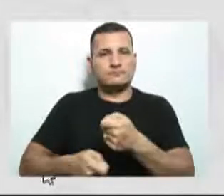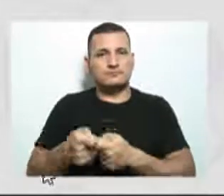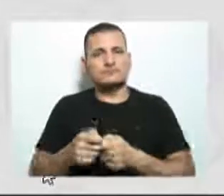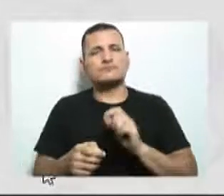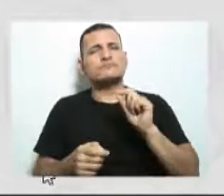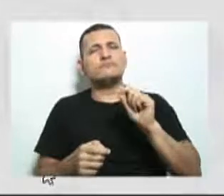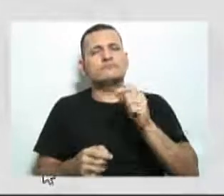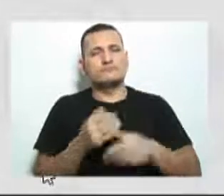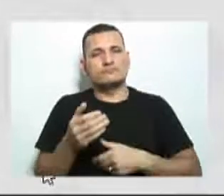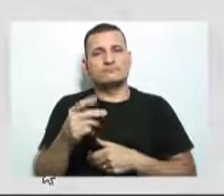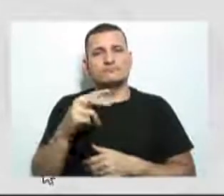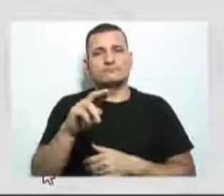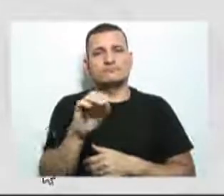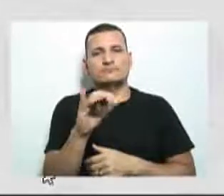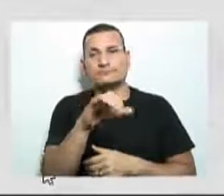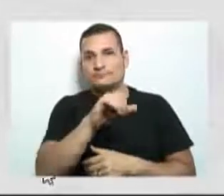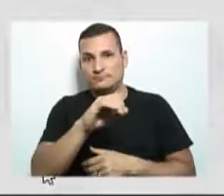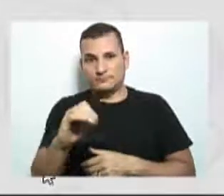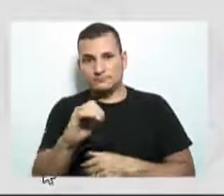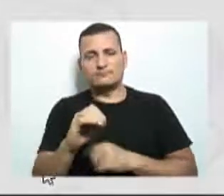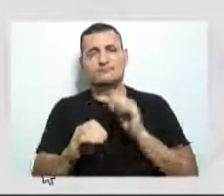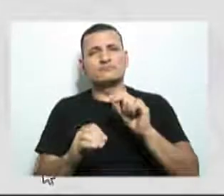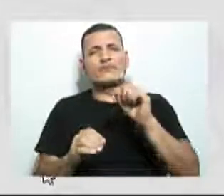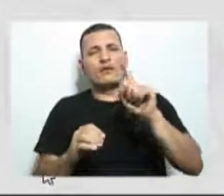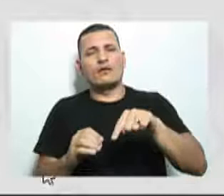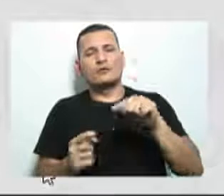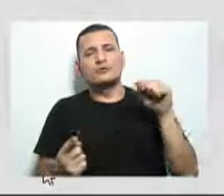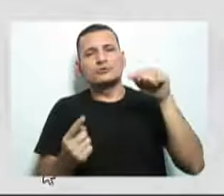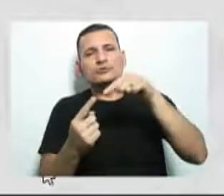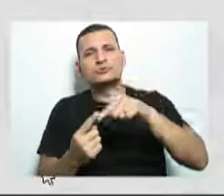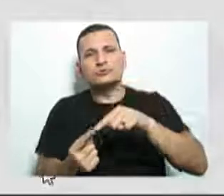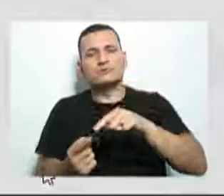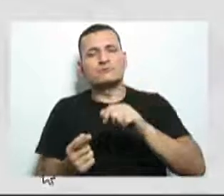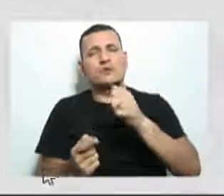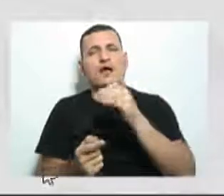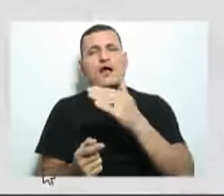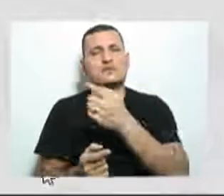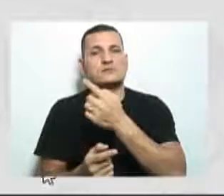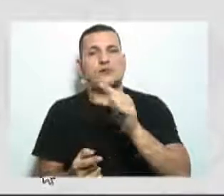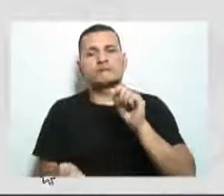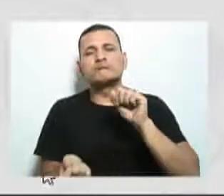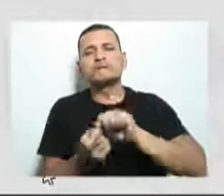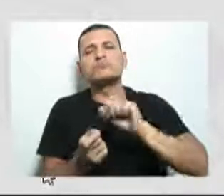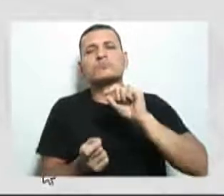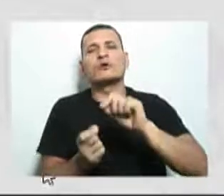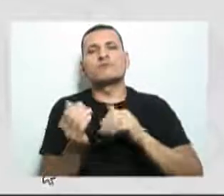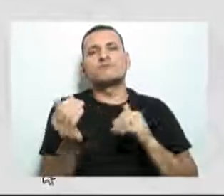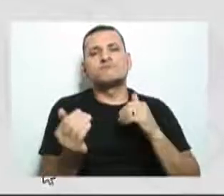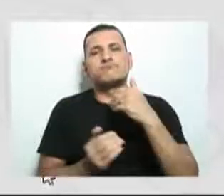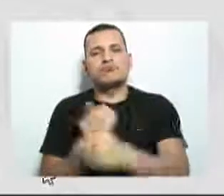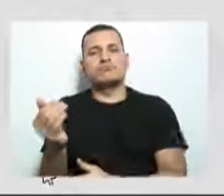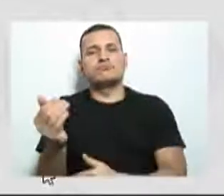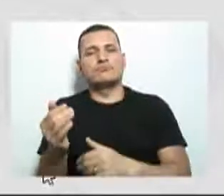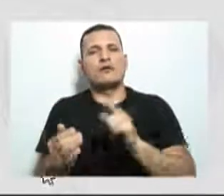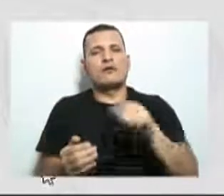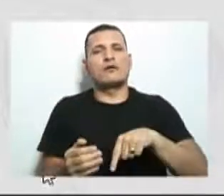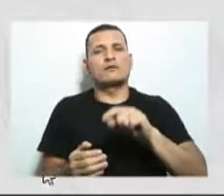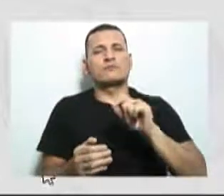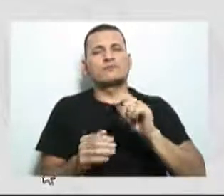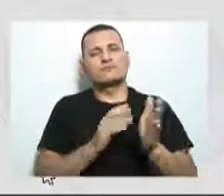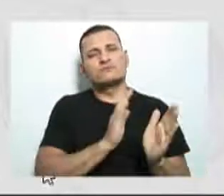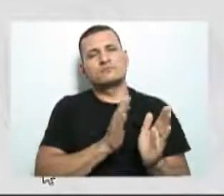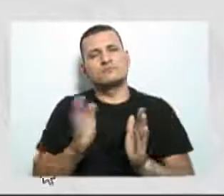que é o processo, então? É um termo que indica a ação de avançar. É ir para frente, é um conjunto